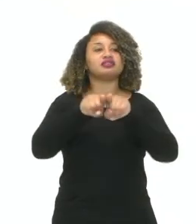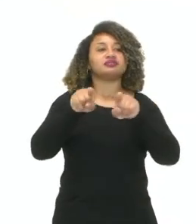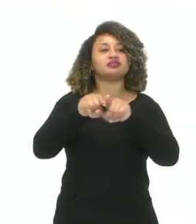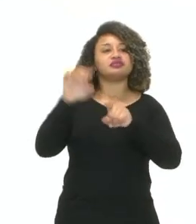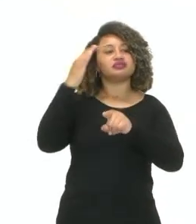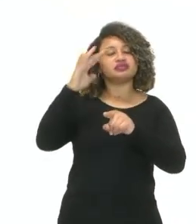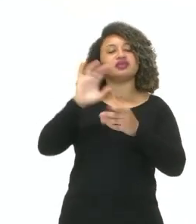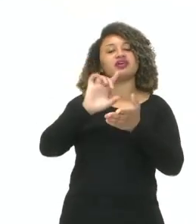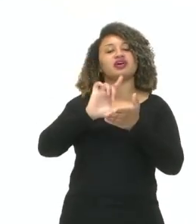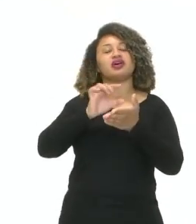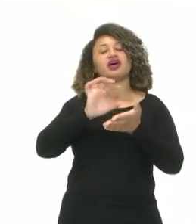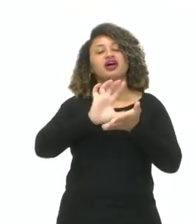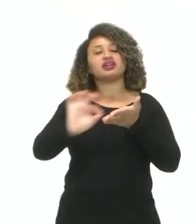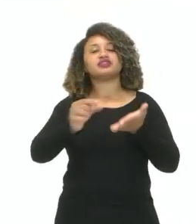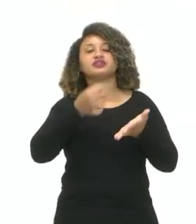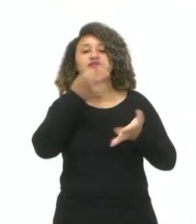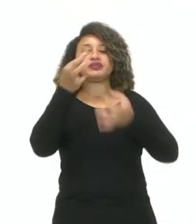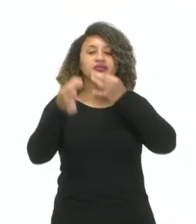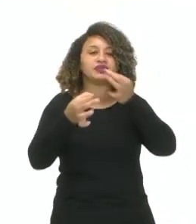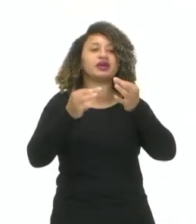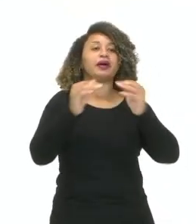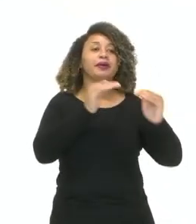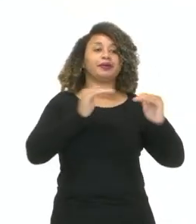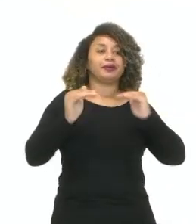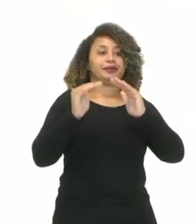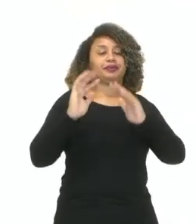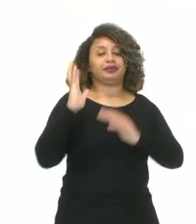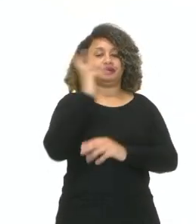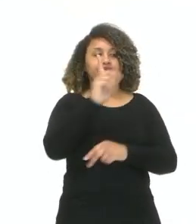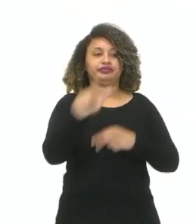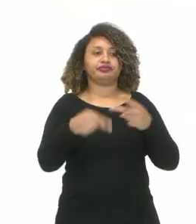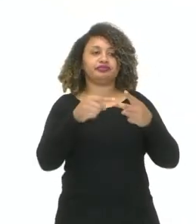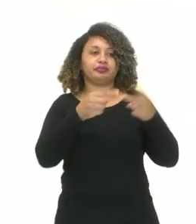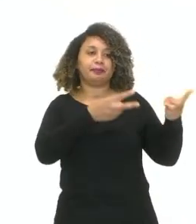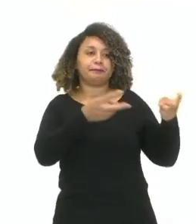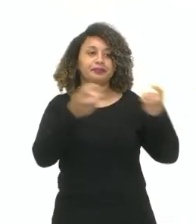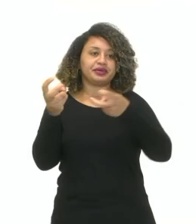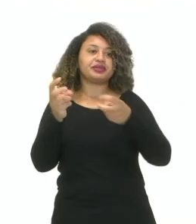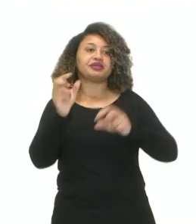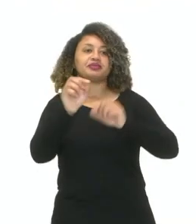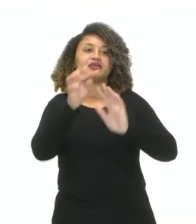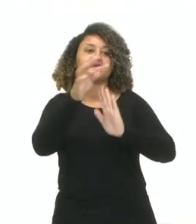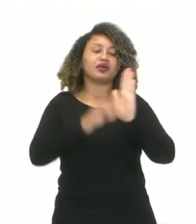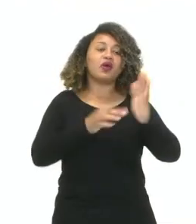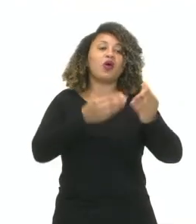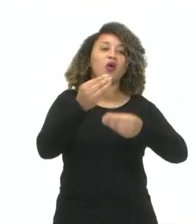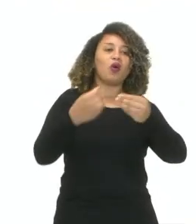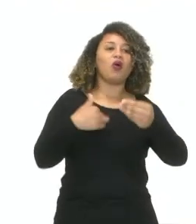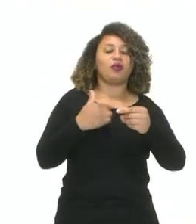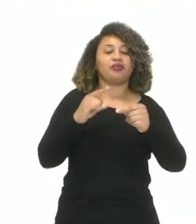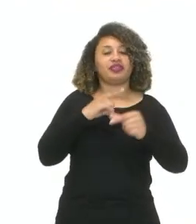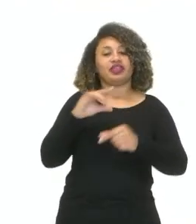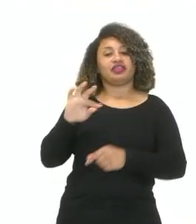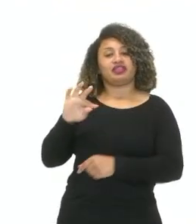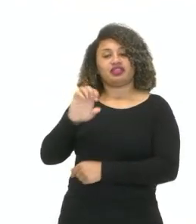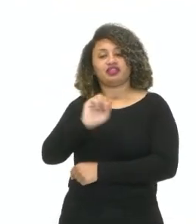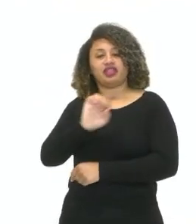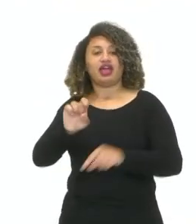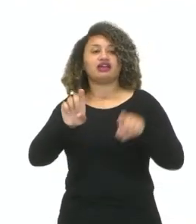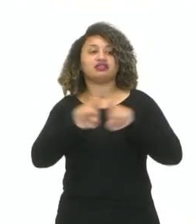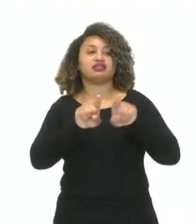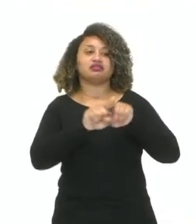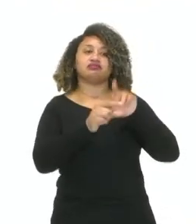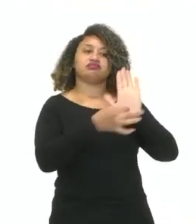artigo de opinião sobre padrões de beleza. Reconhecemos como o texto constrói sua tese e usa